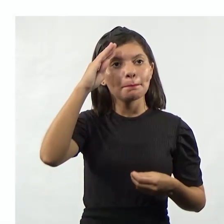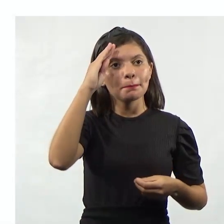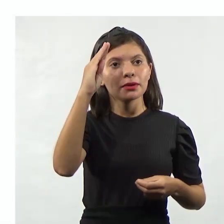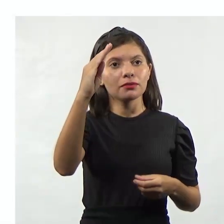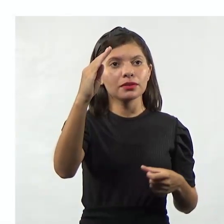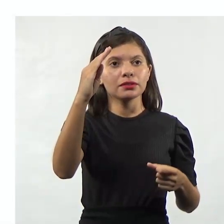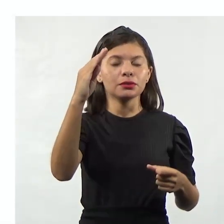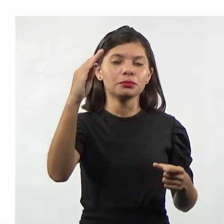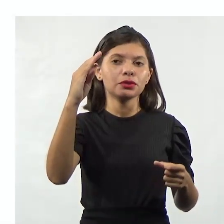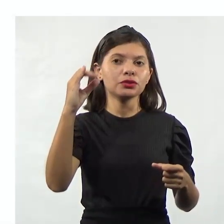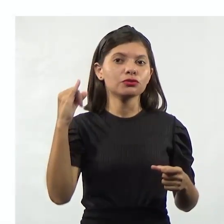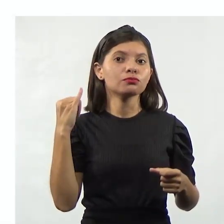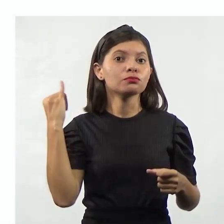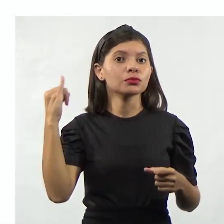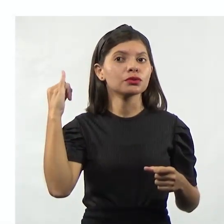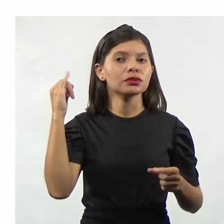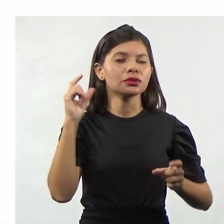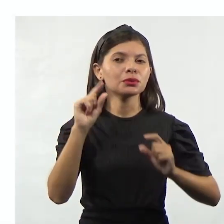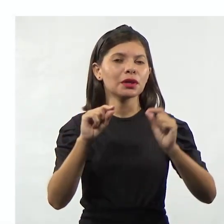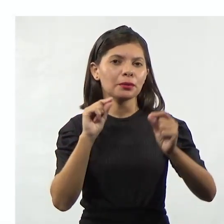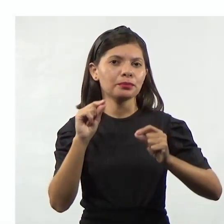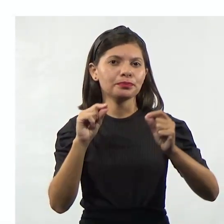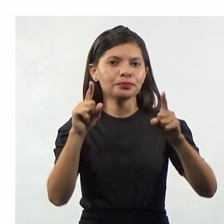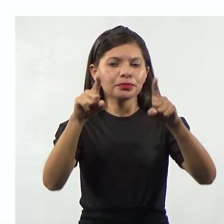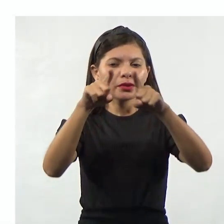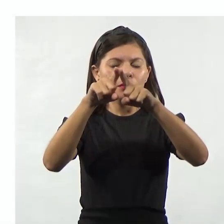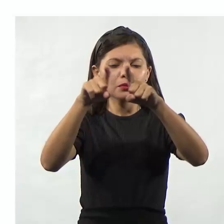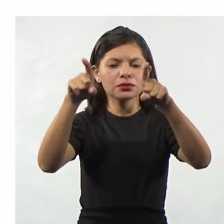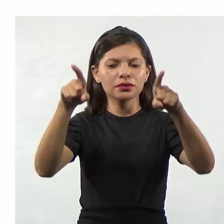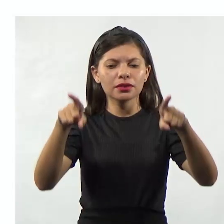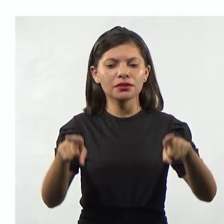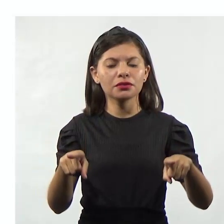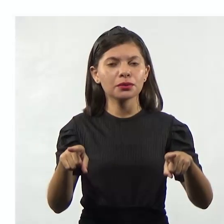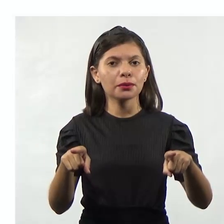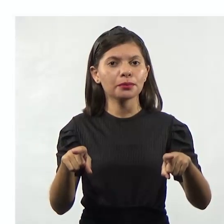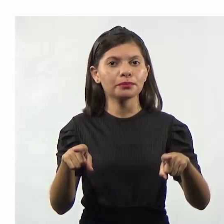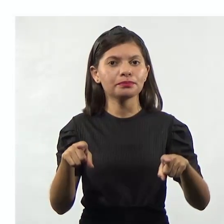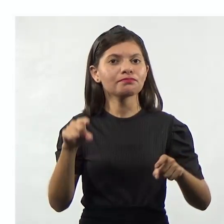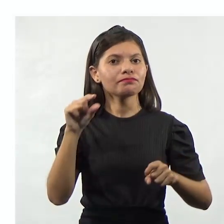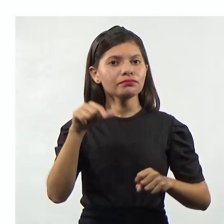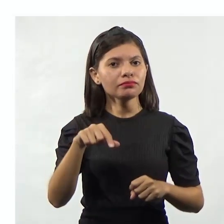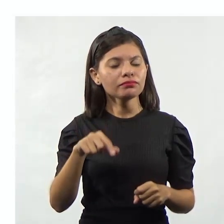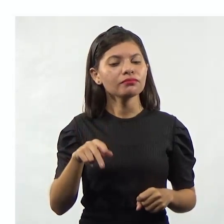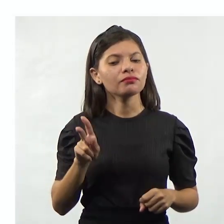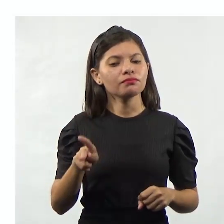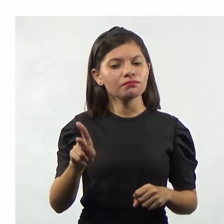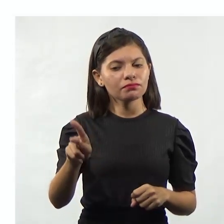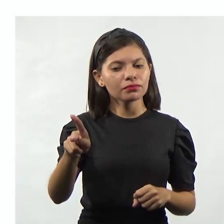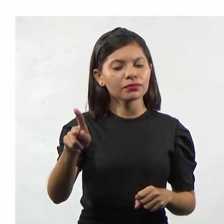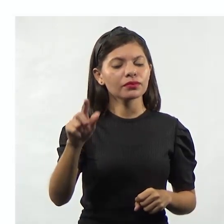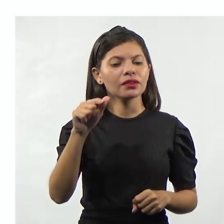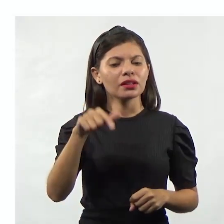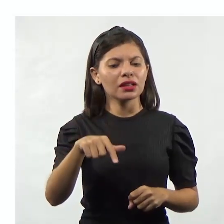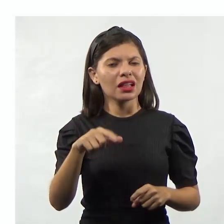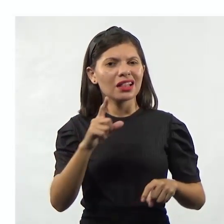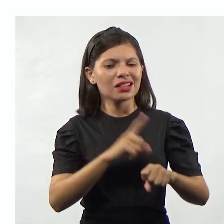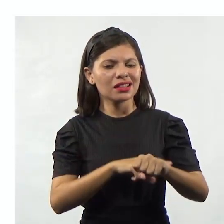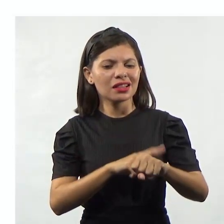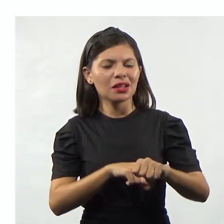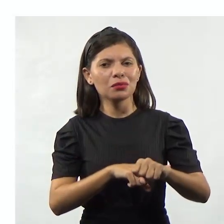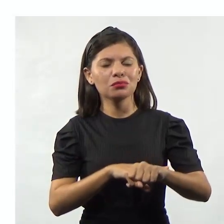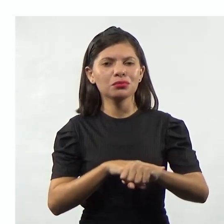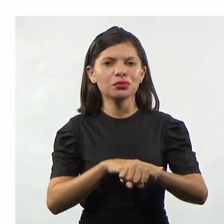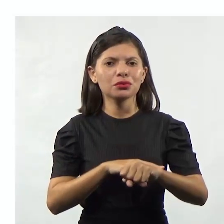preferencialmente, olha a palavra, preferencialmente, este servidor, que vai ser agente de contratação, ele tem que ser efetivo, né, e